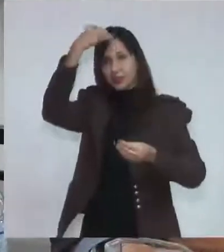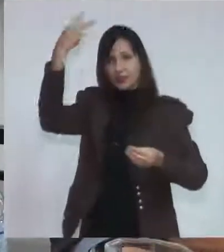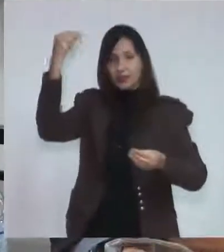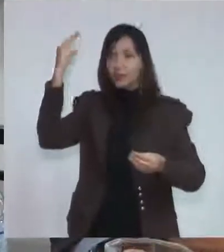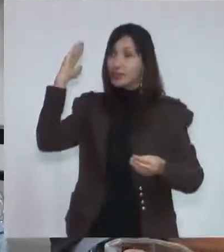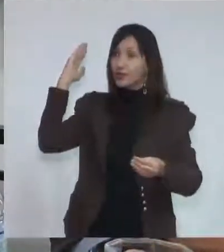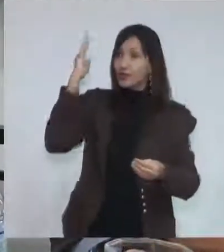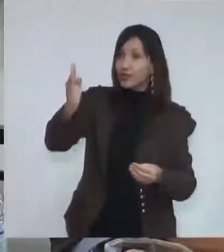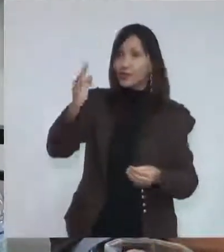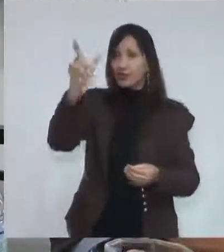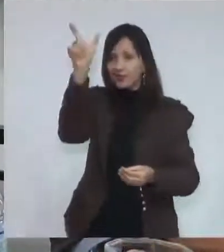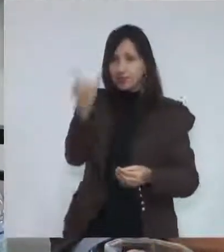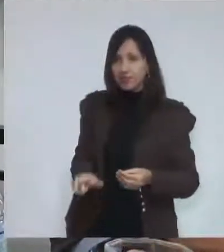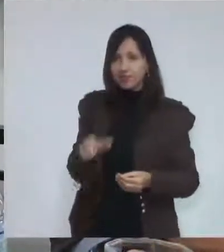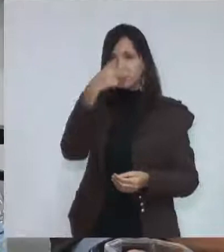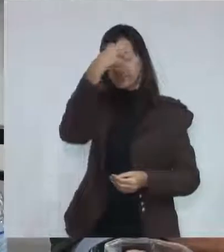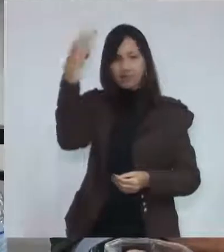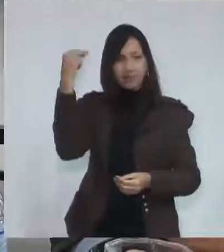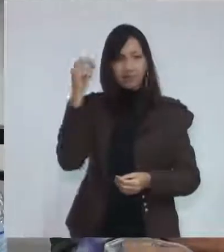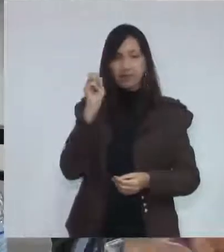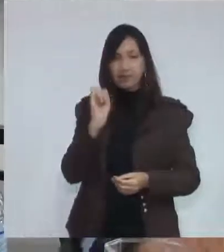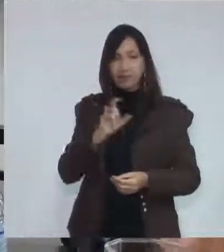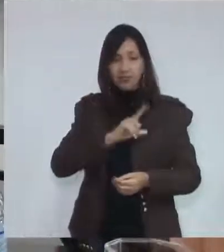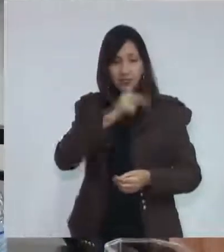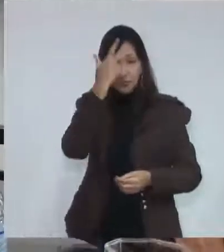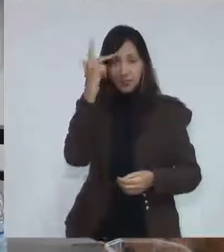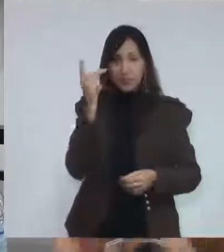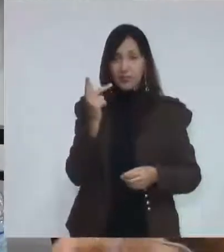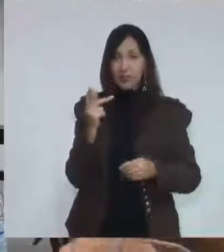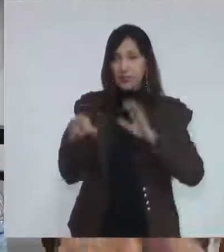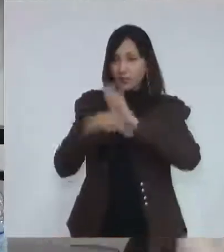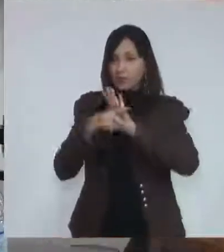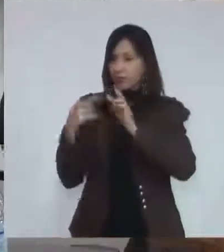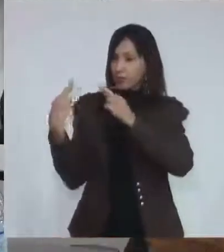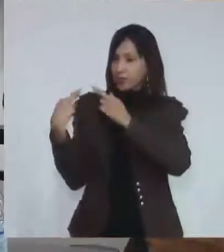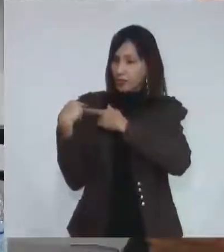para o prefeito. E se a Controladoria se sentir